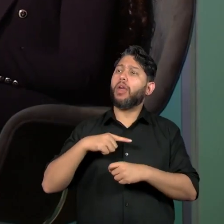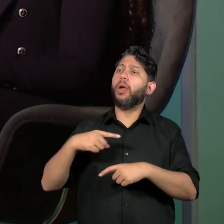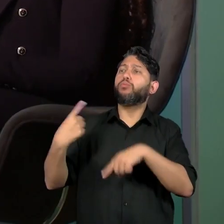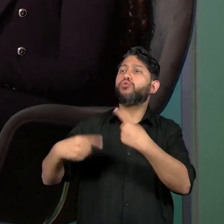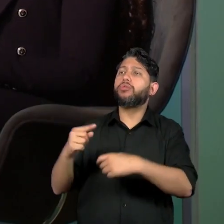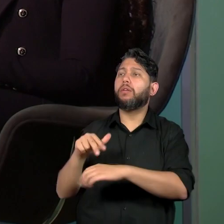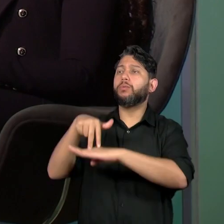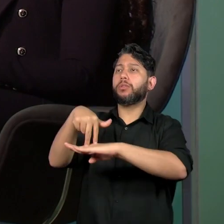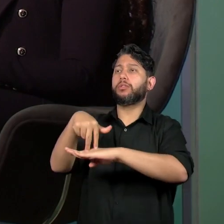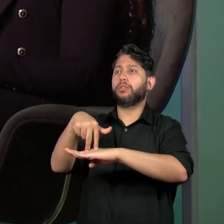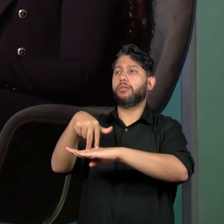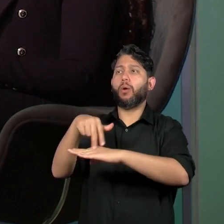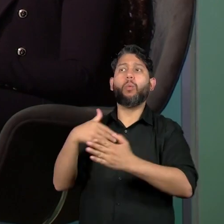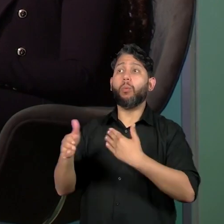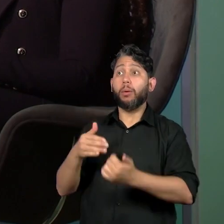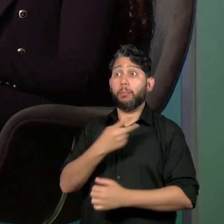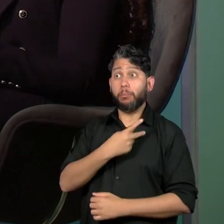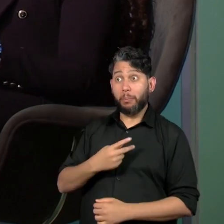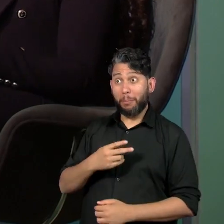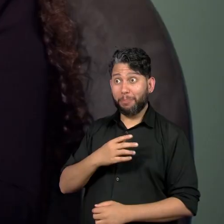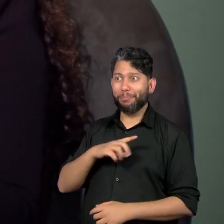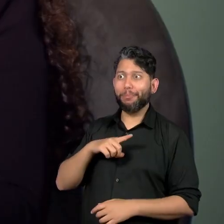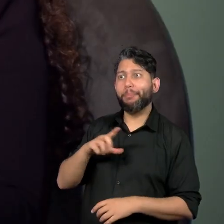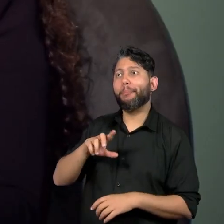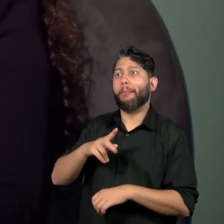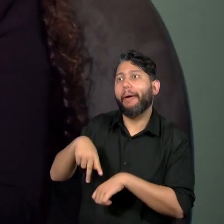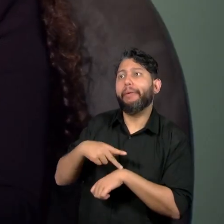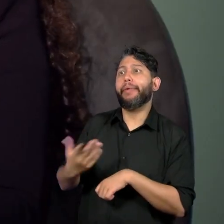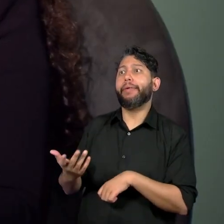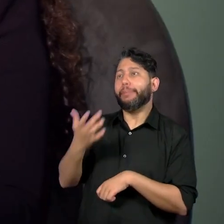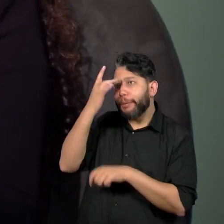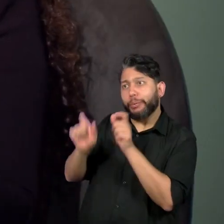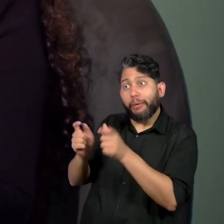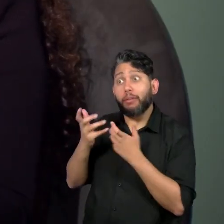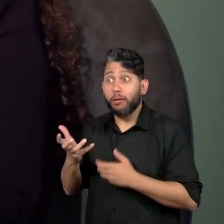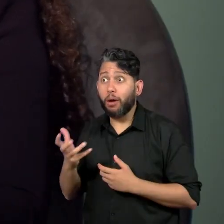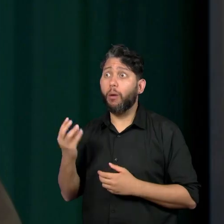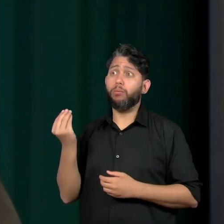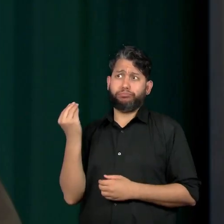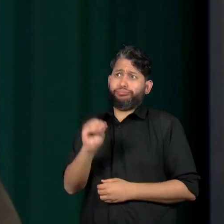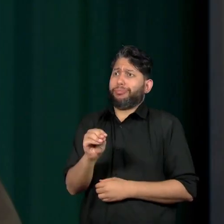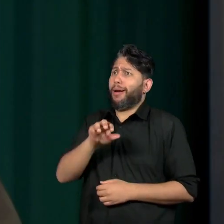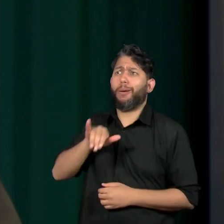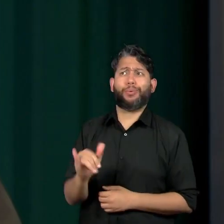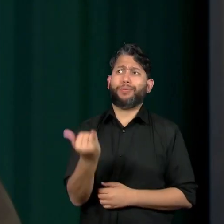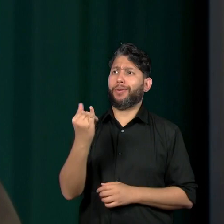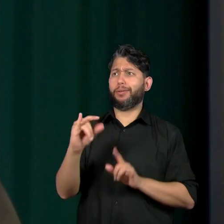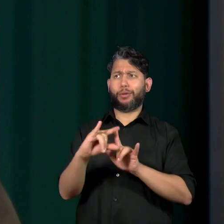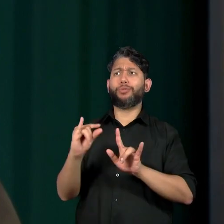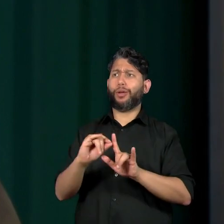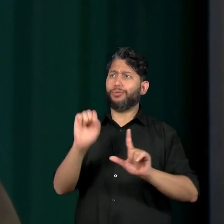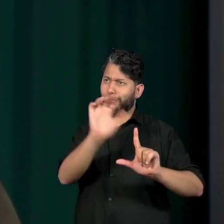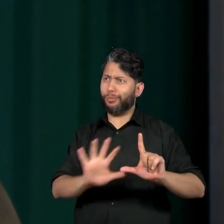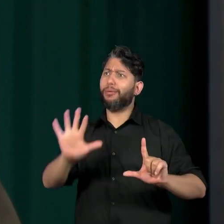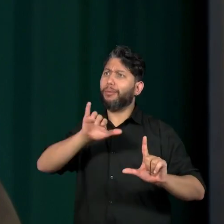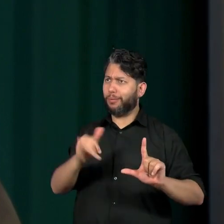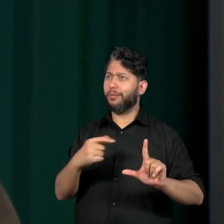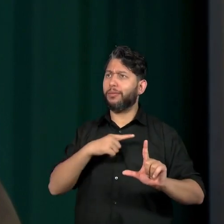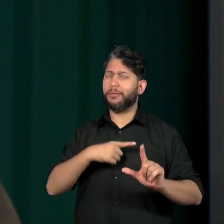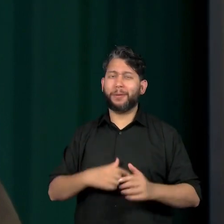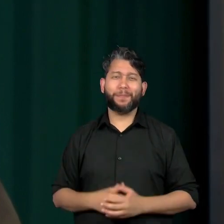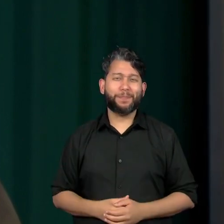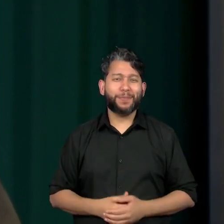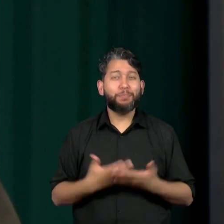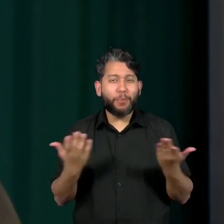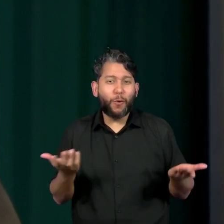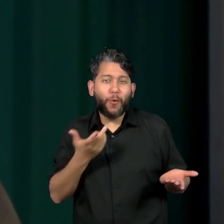específicas sejam trabalhadas, sejam publicadas, você pode utilizar a plataforma sem medo de ser feliz. Então, falando em equidade, falando em inclusão,